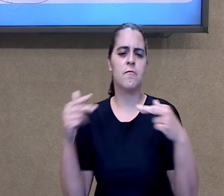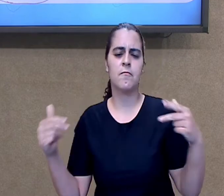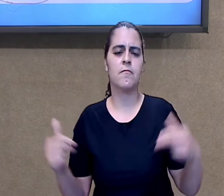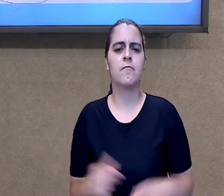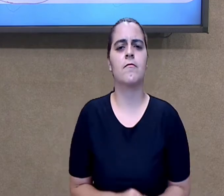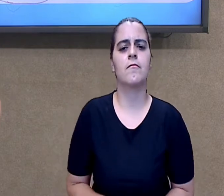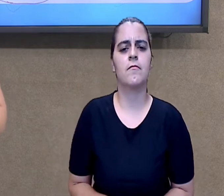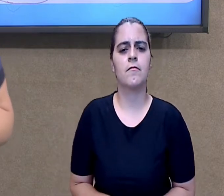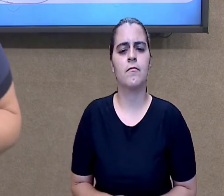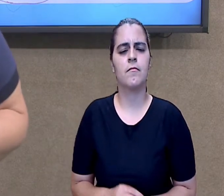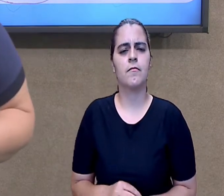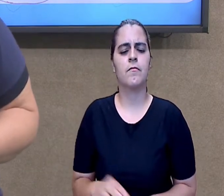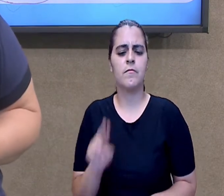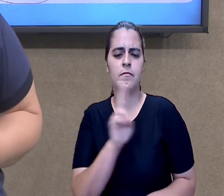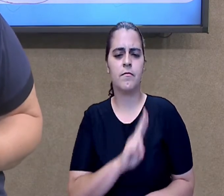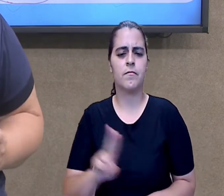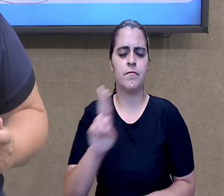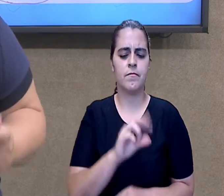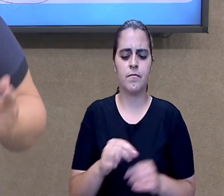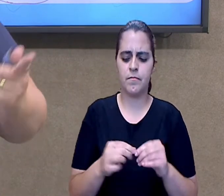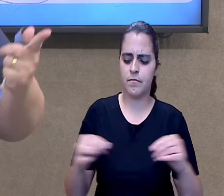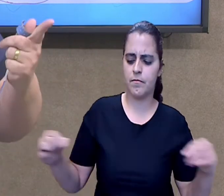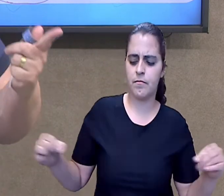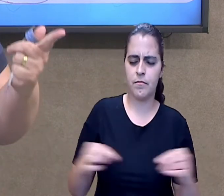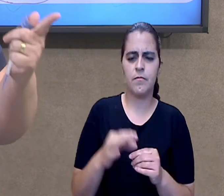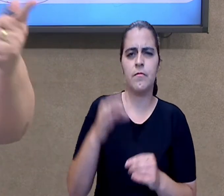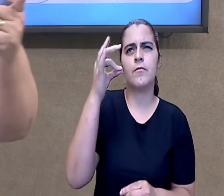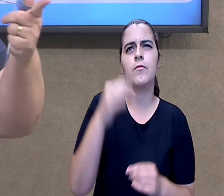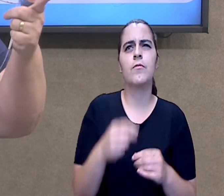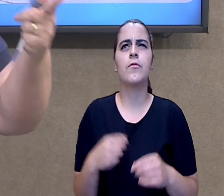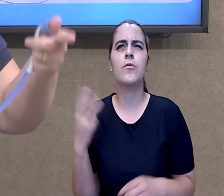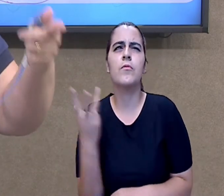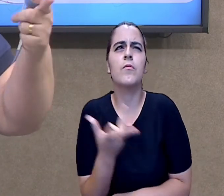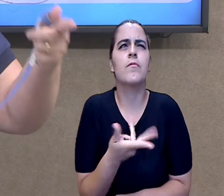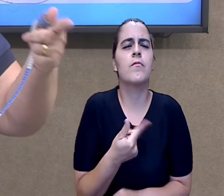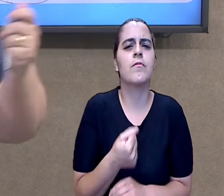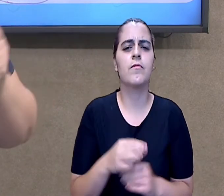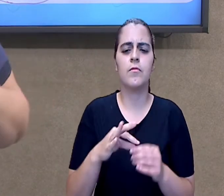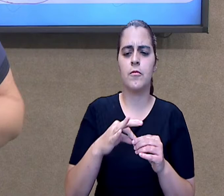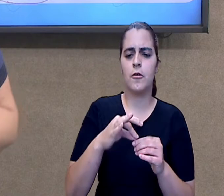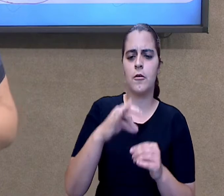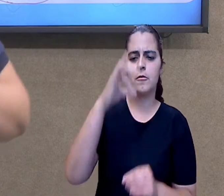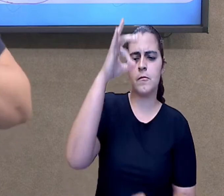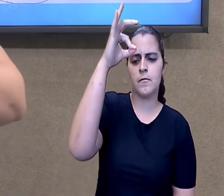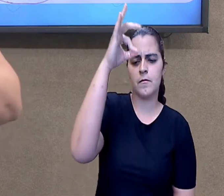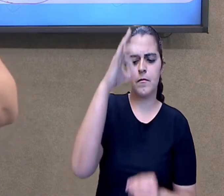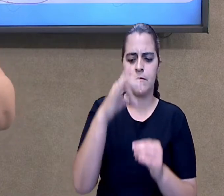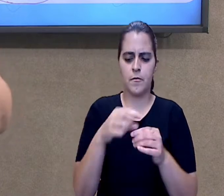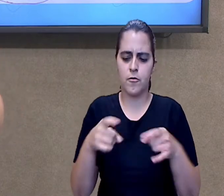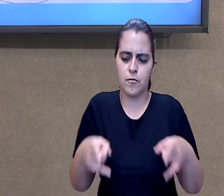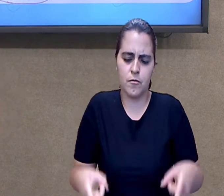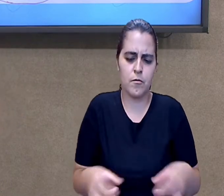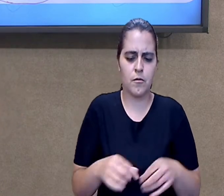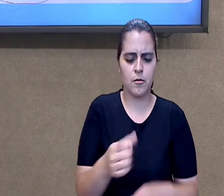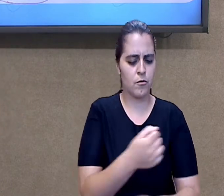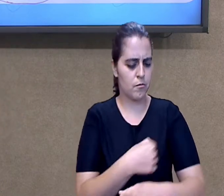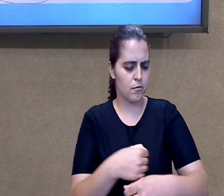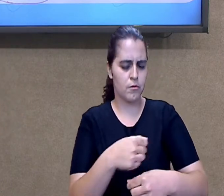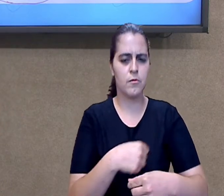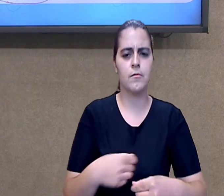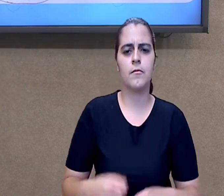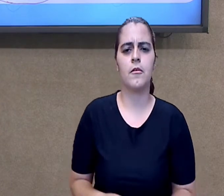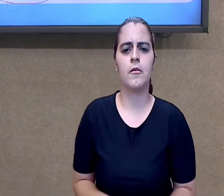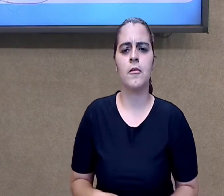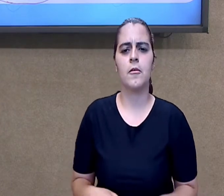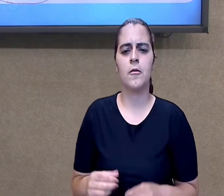ou seja, a trena é utilizada para medir quanto que vai ter, né, de comprimento de um quarto, de uma cozinha, e assim